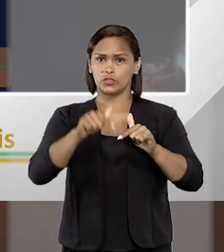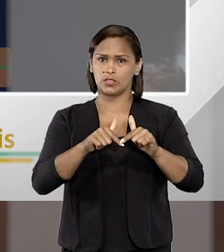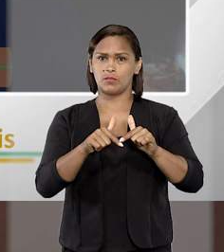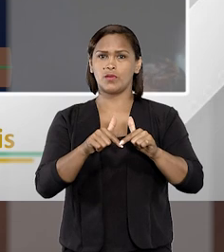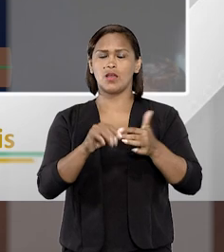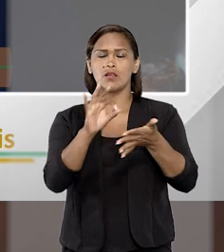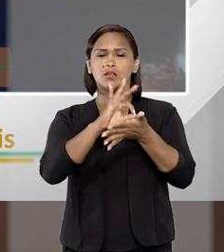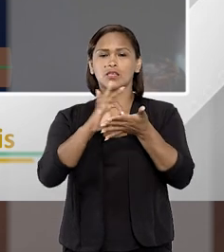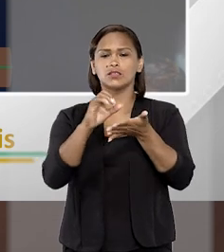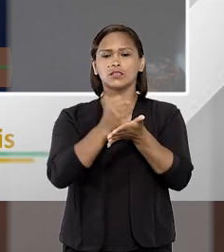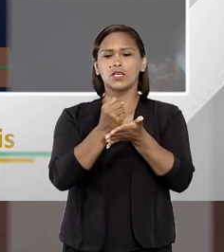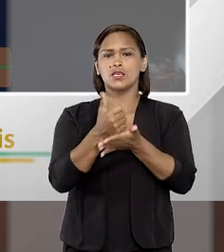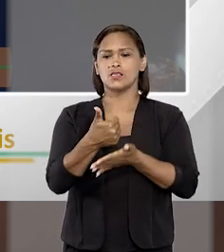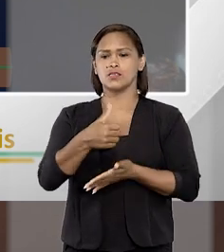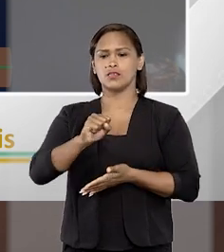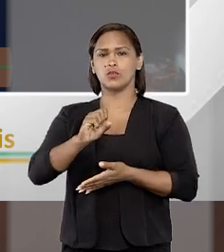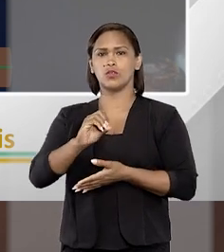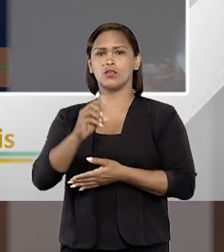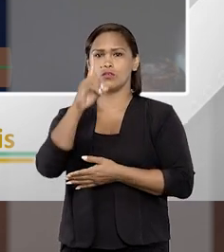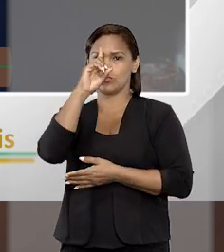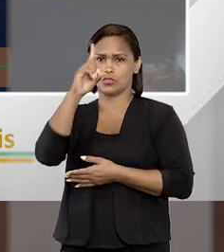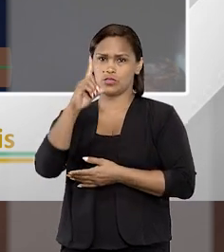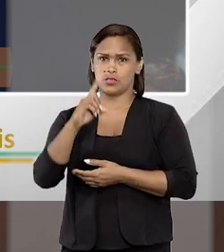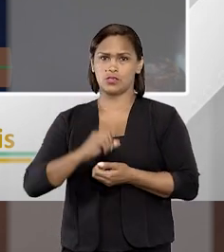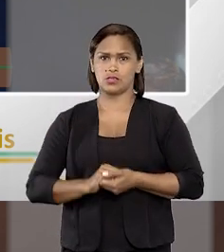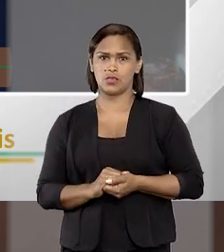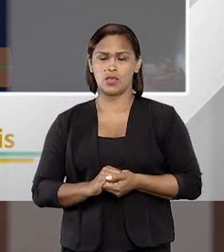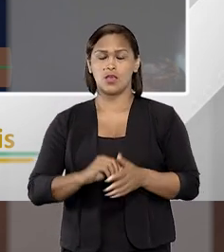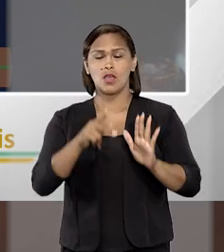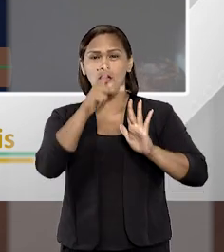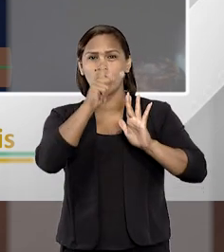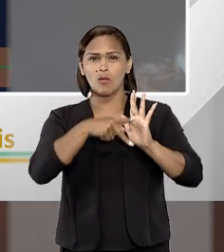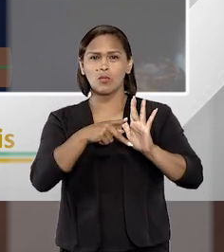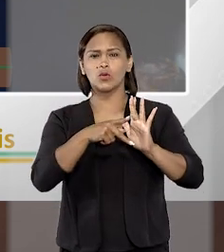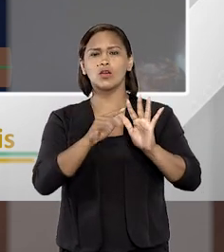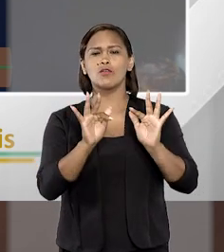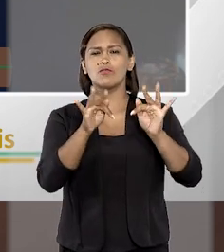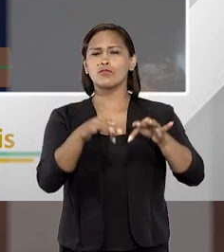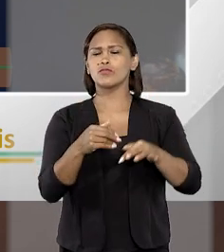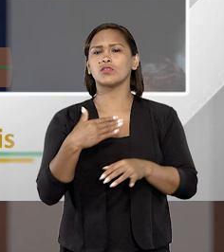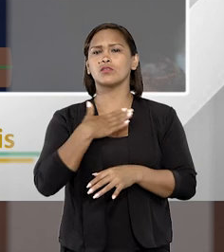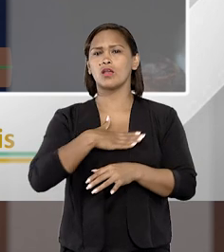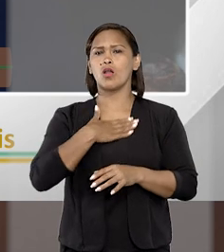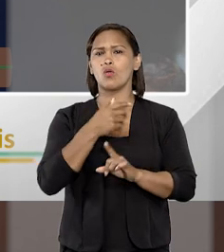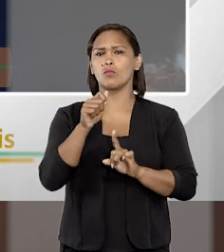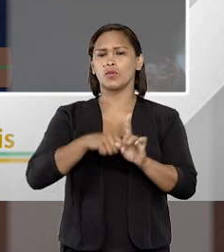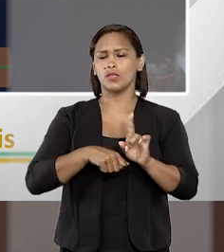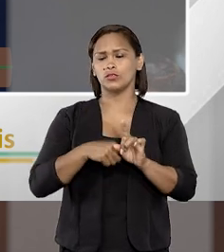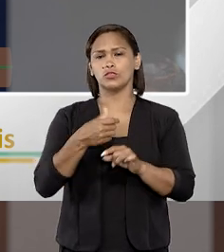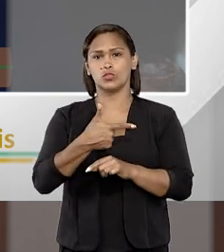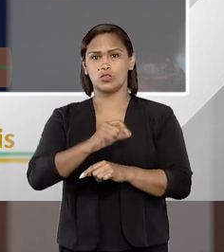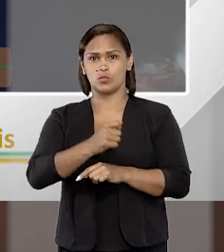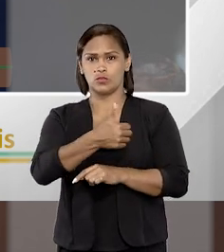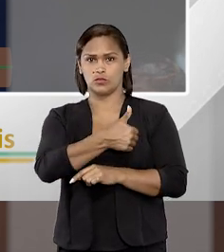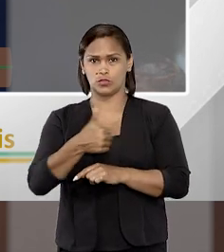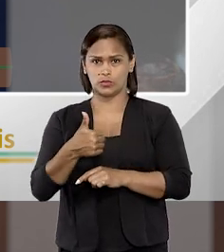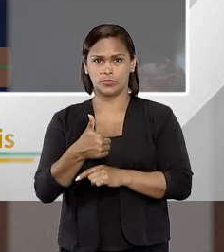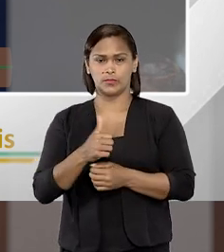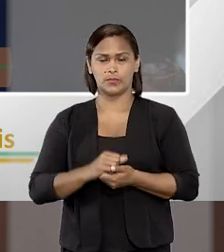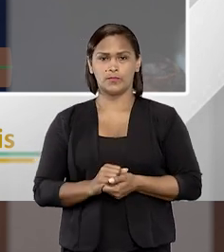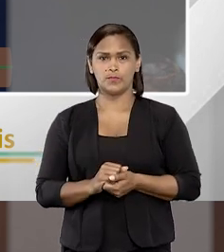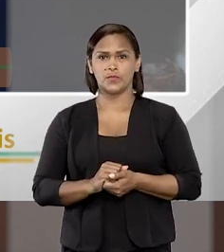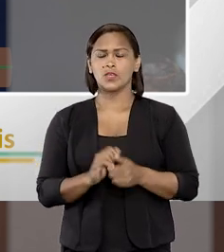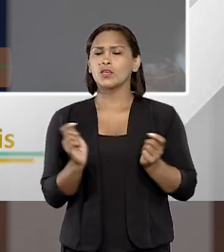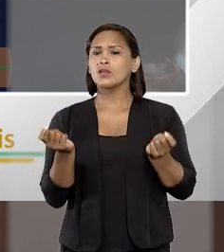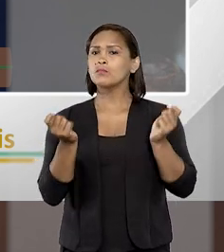ensinar o prazo de 180 Dias portaria de 9 de agosto deste ano e